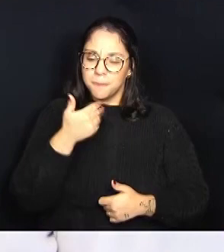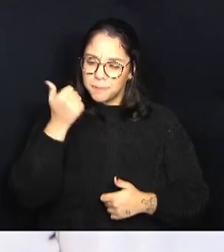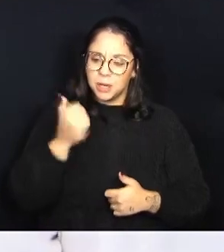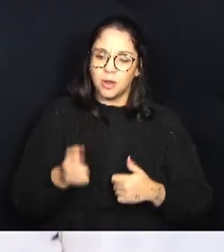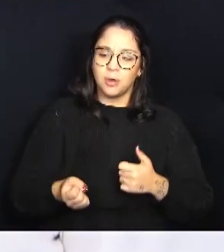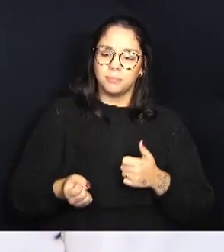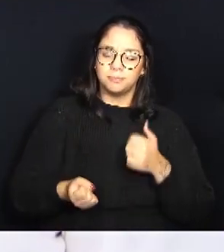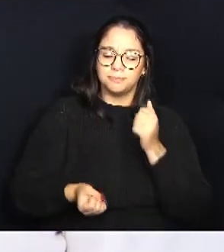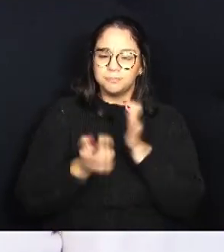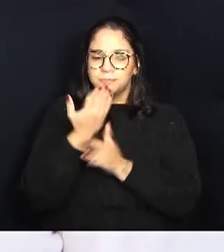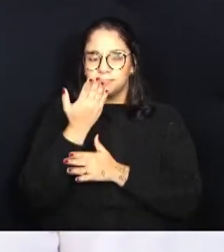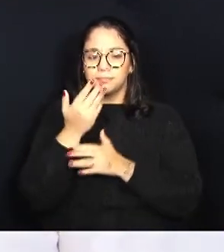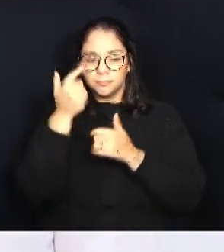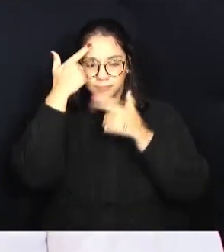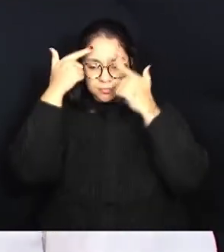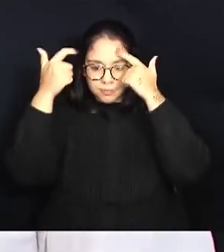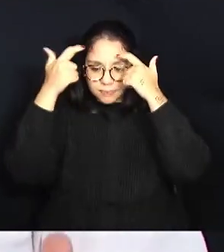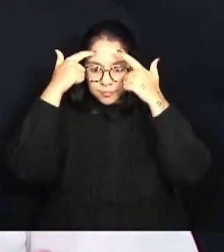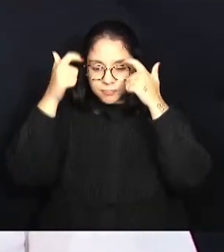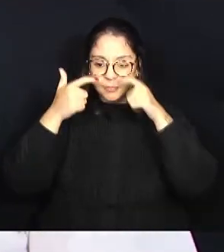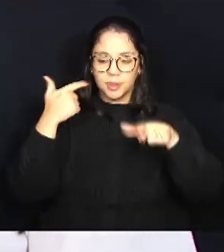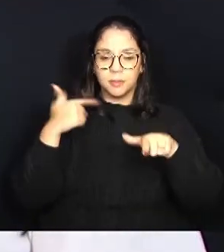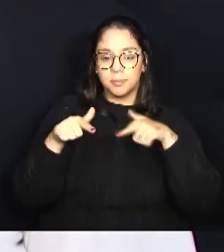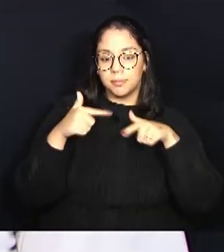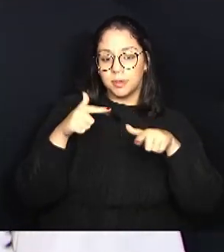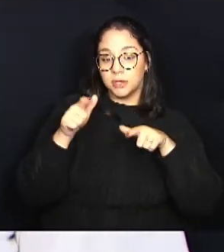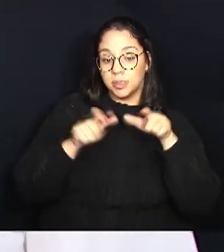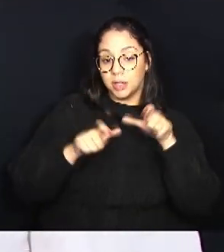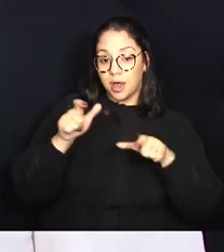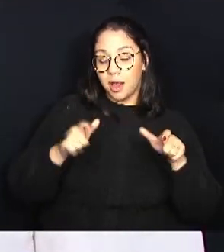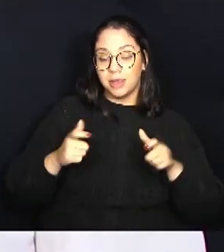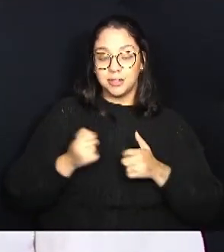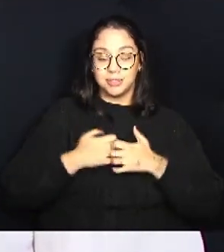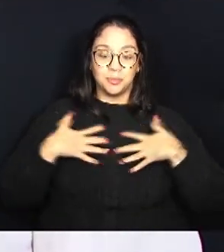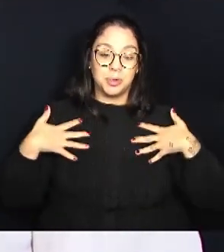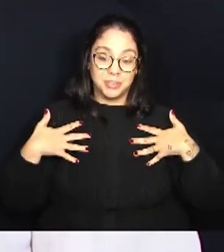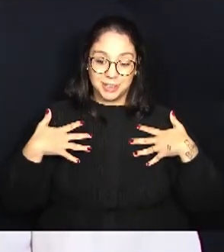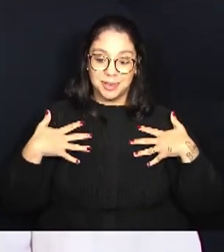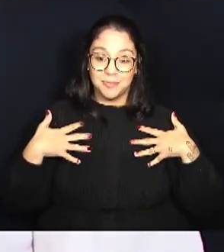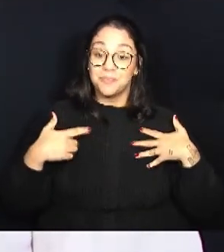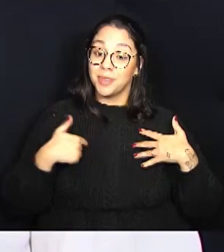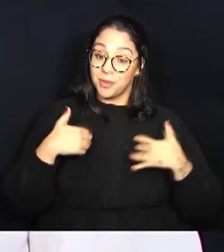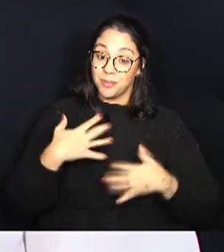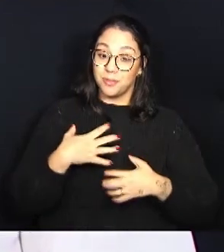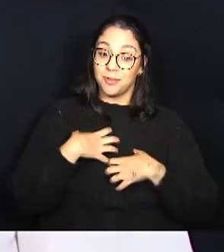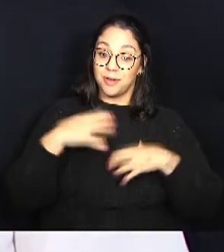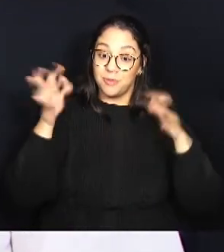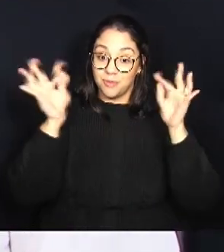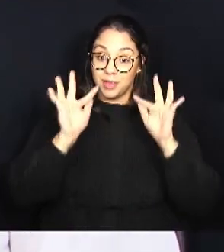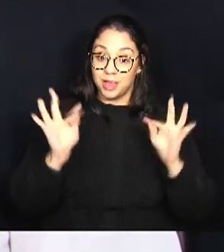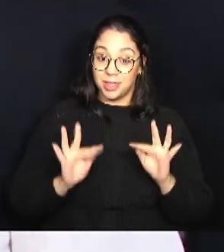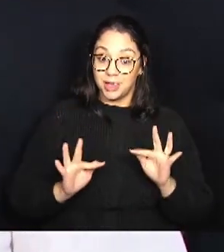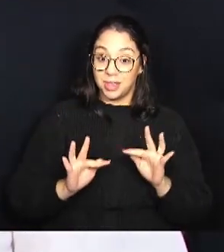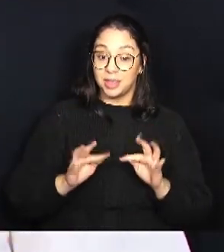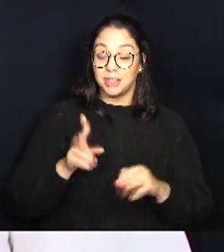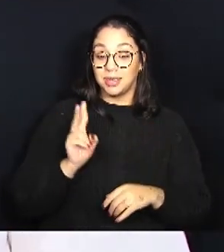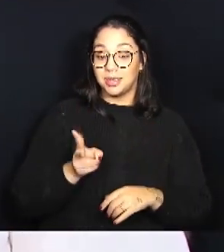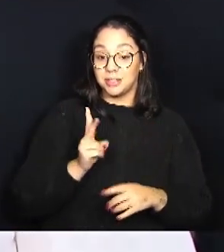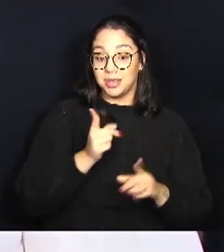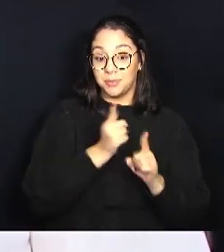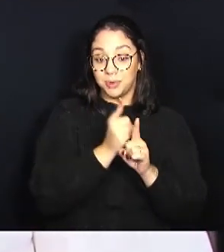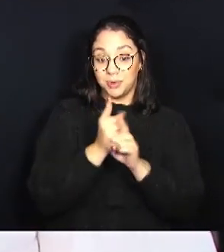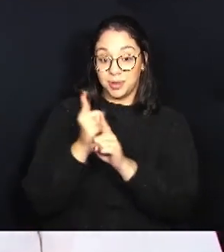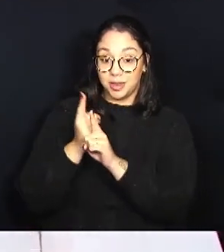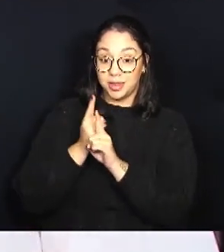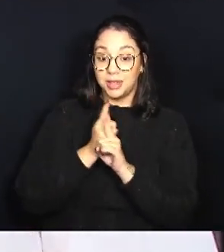faz com que as pessoas possam trabalhar com mais disposição. Eu fico feliz, né, que a cada encontro, primeiro, eu